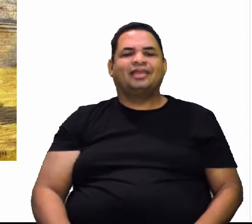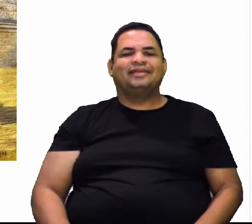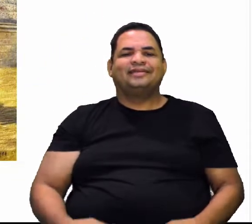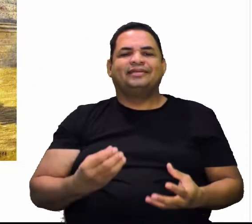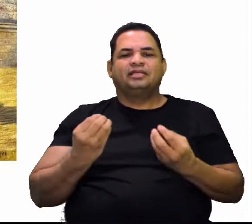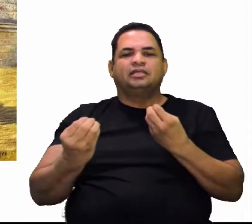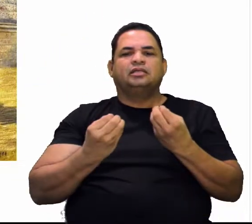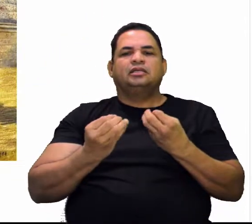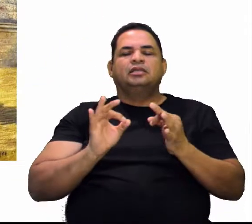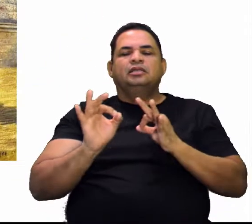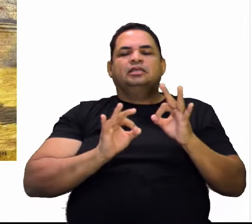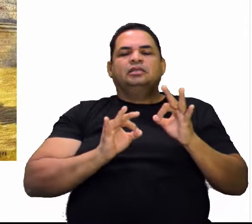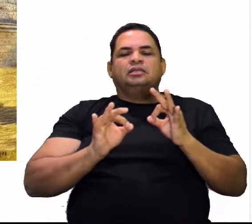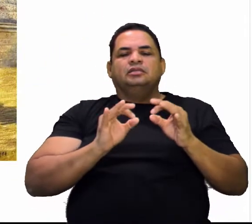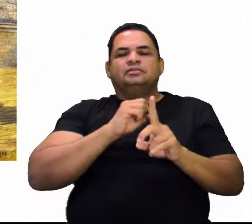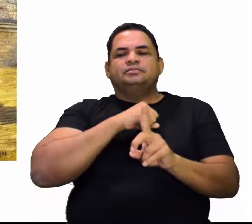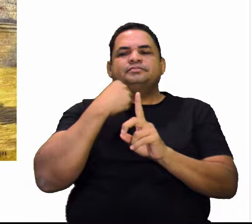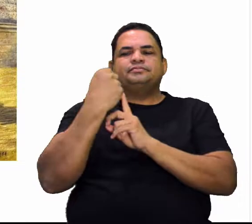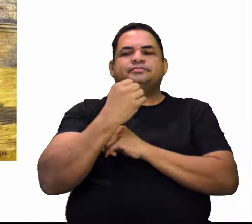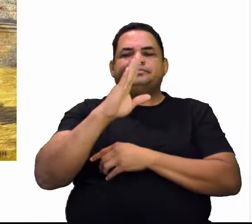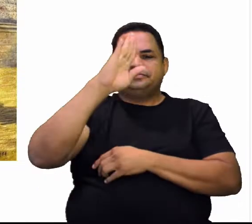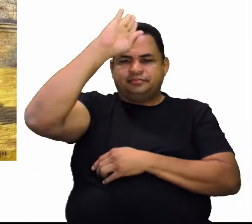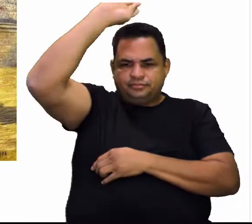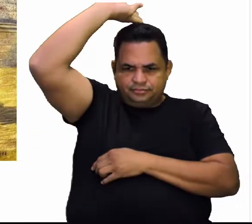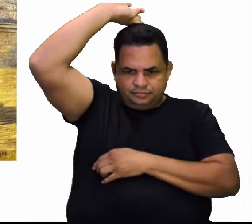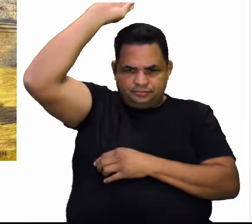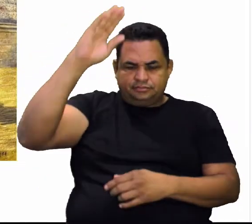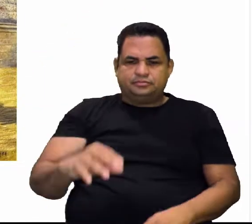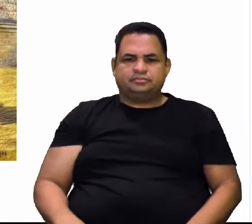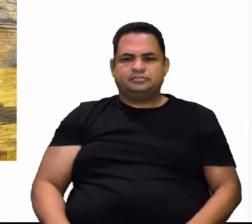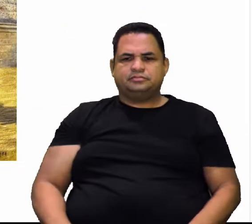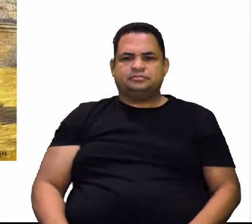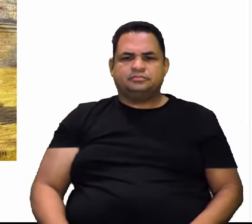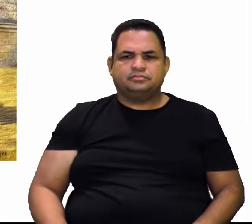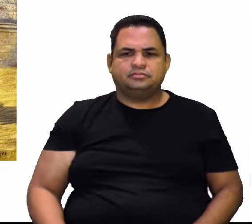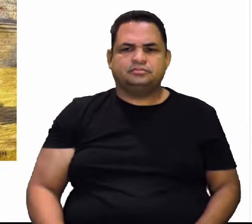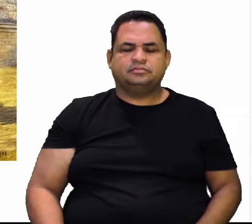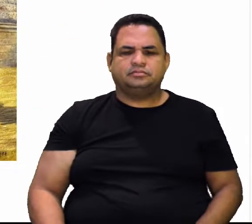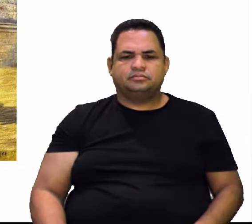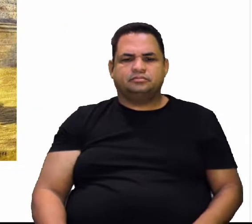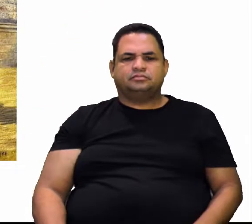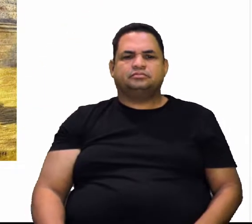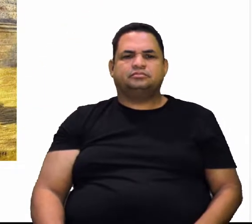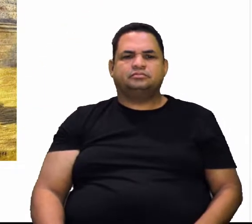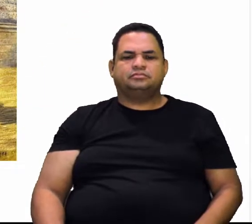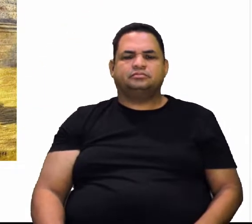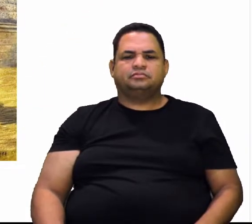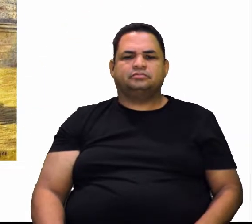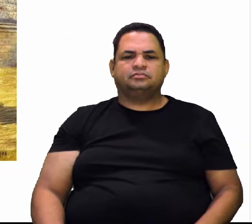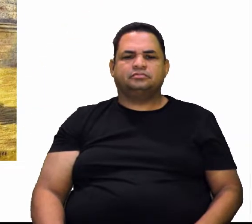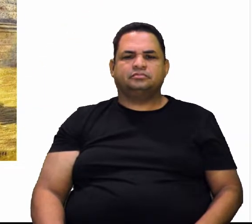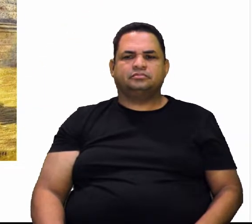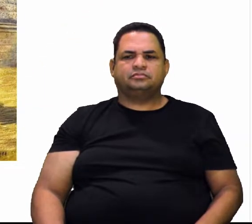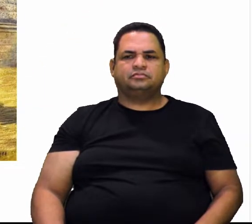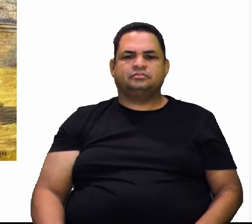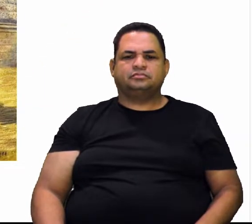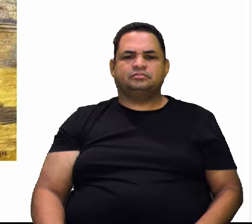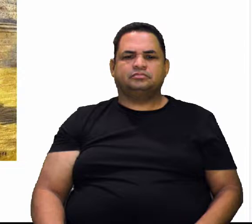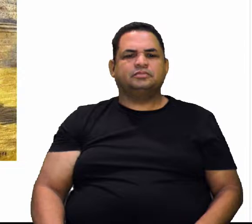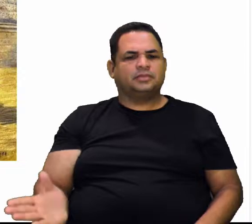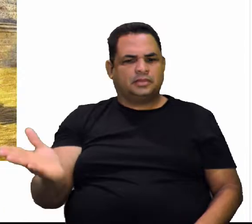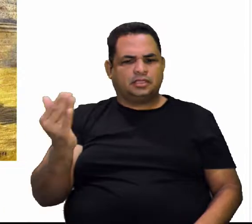se organiza essa sociedade romana? De que forma ela está se organizando? Fica